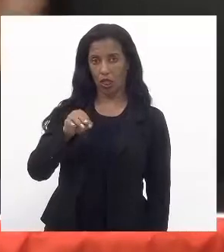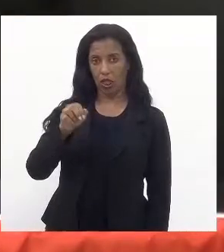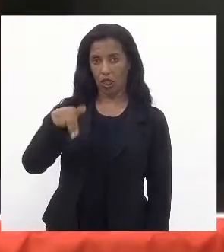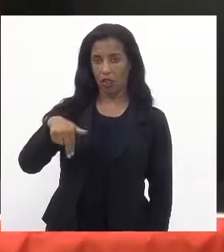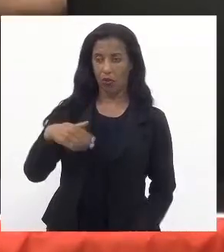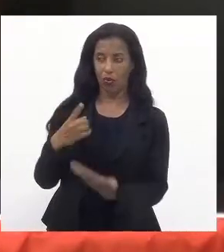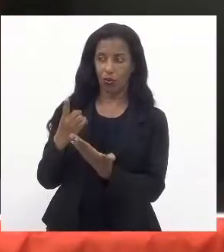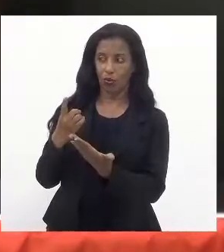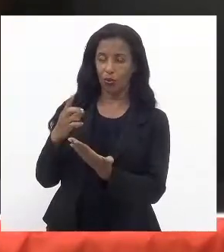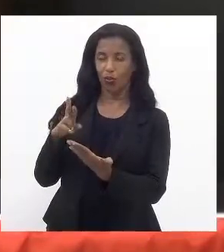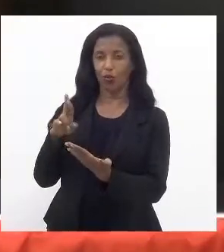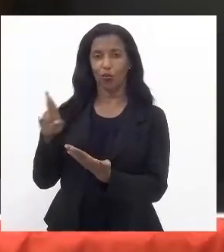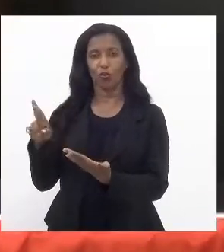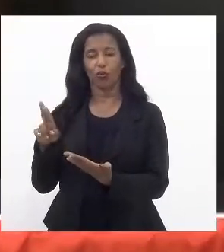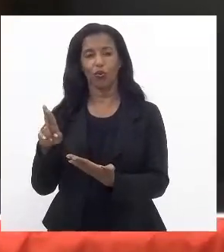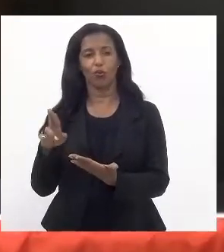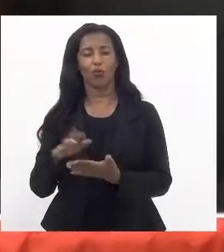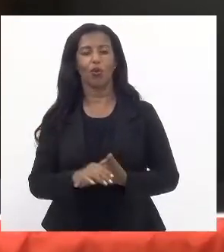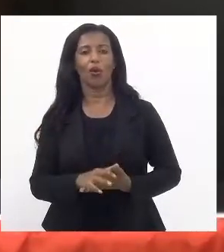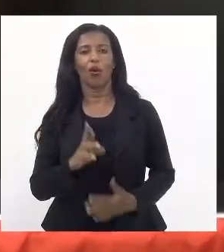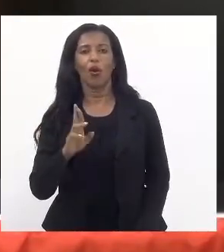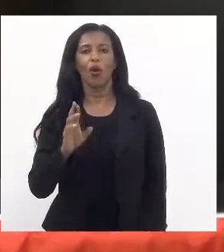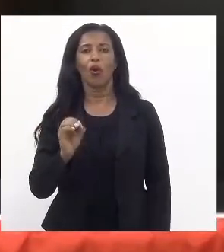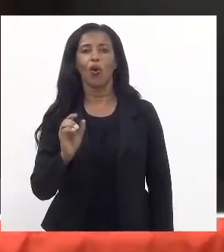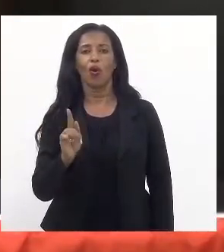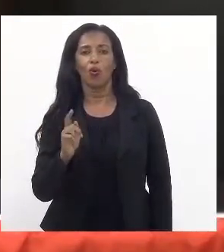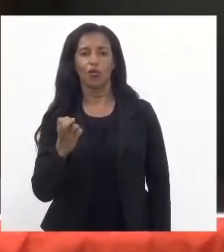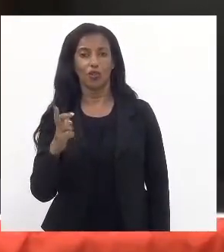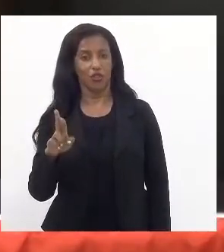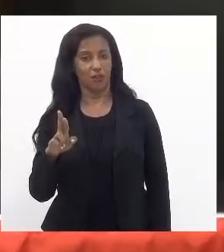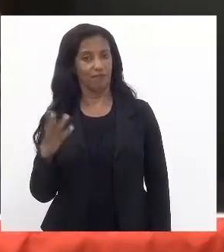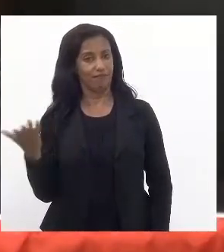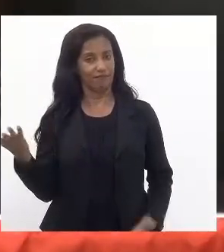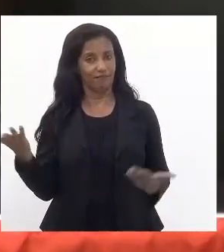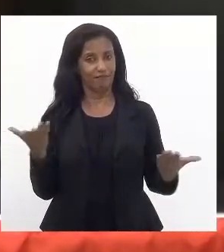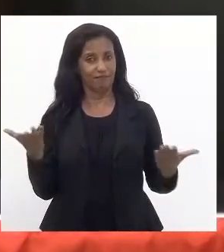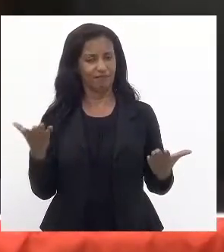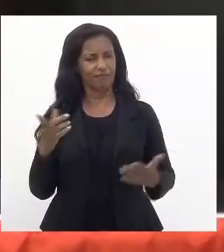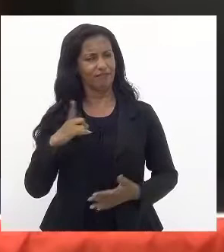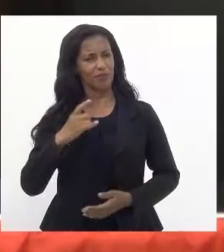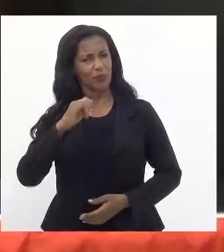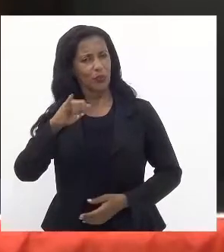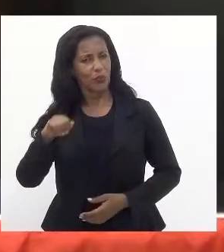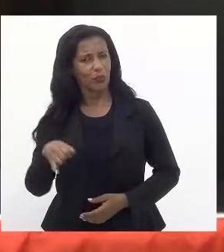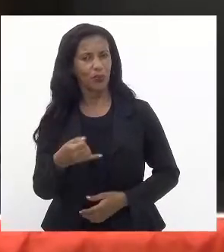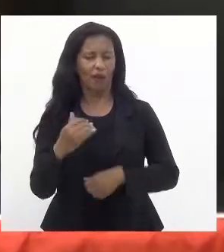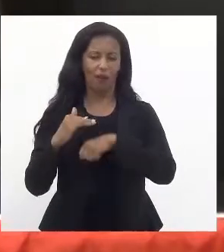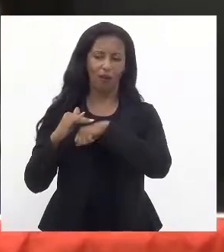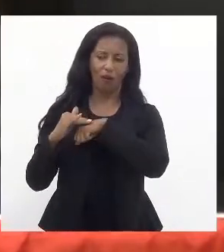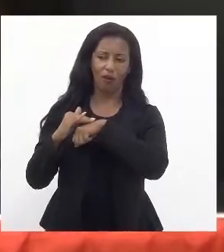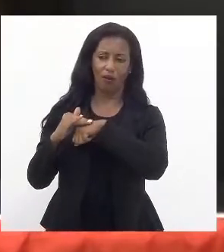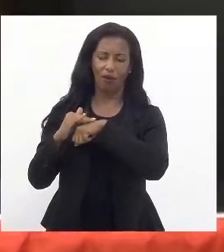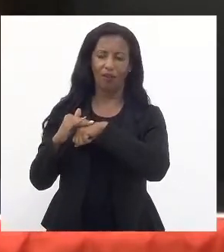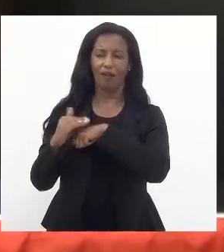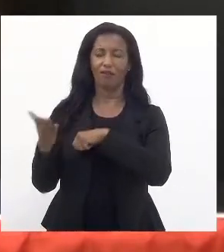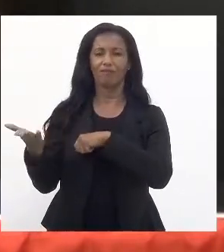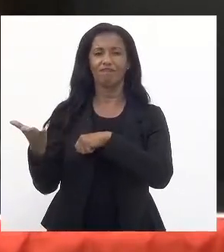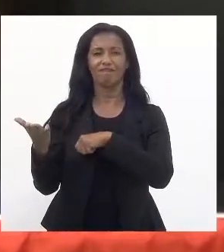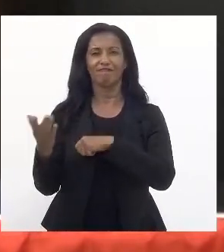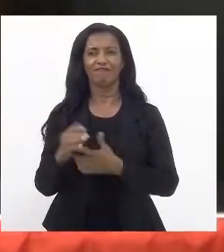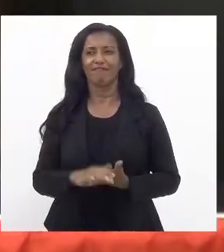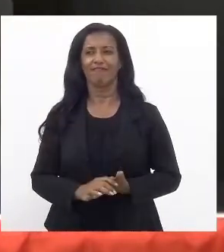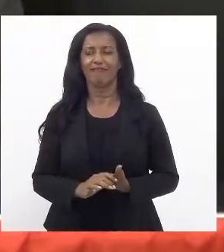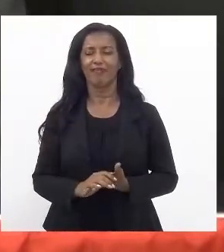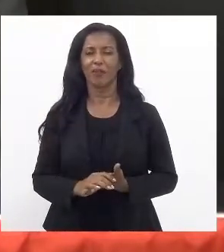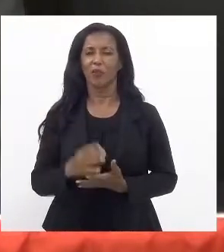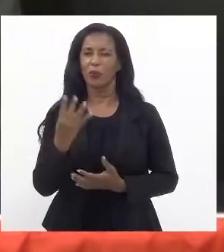nosso doutor Roger Bazil. E tive a oportunidade de conversar, pelo menos lá